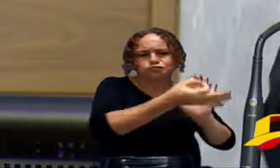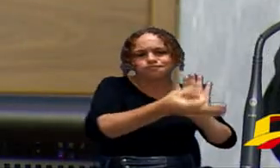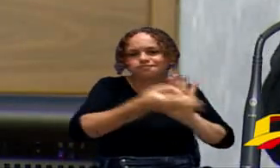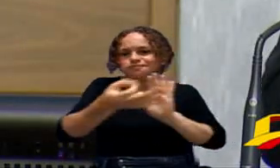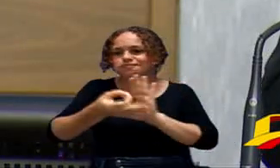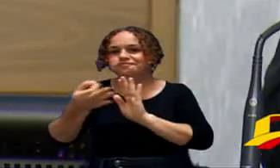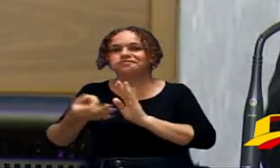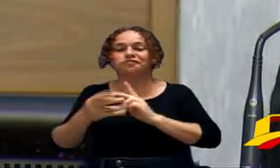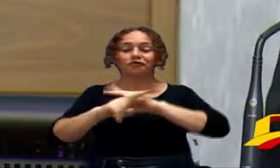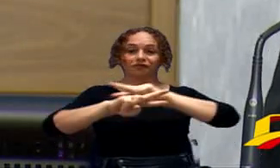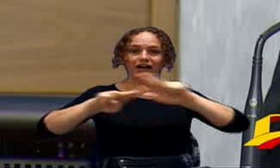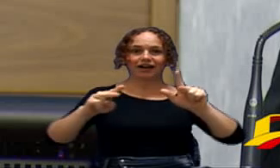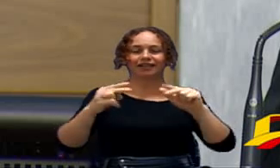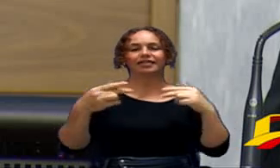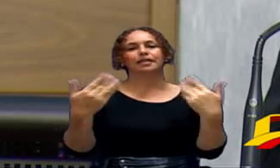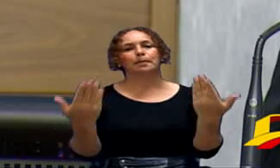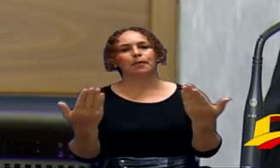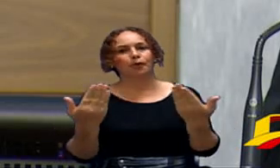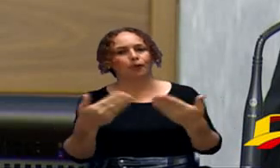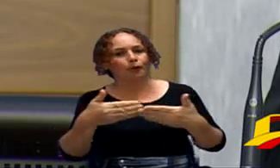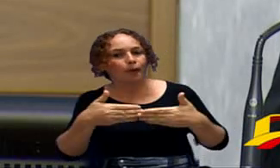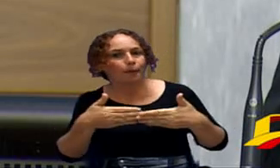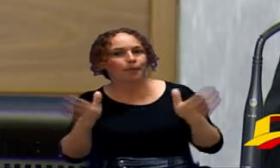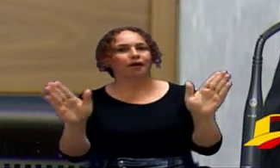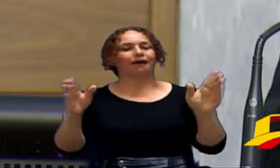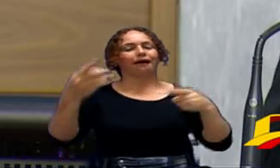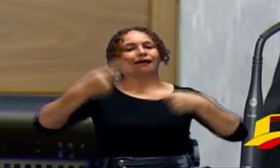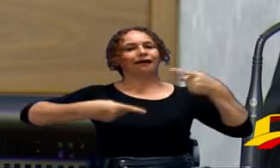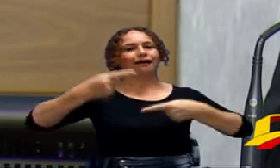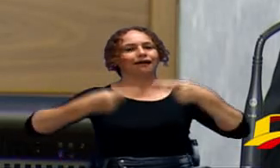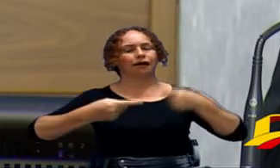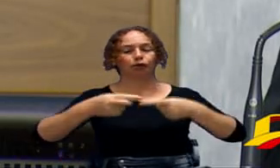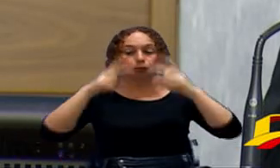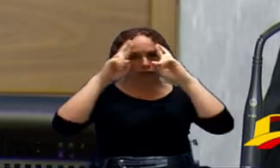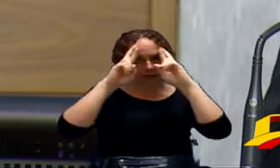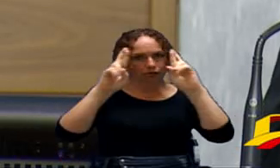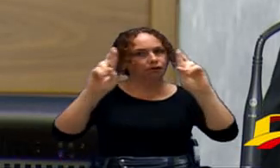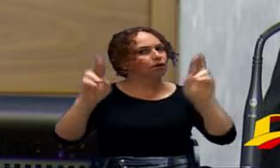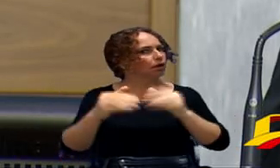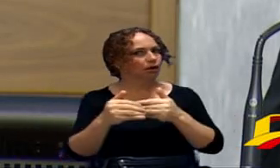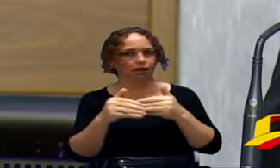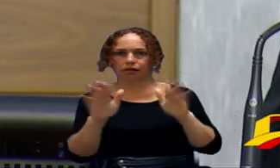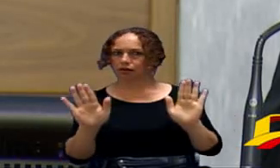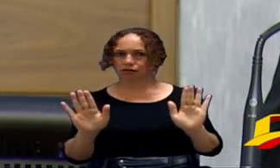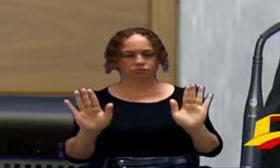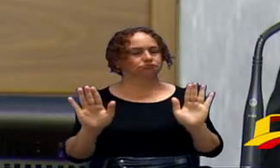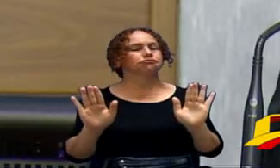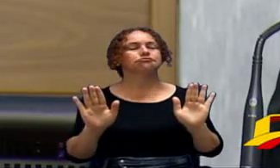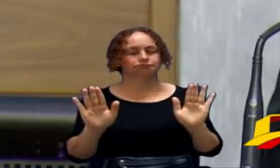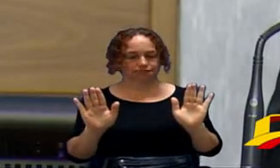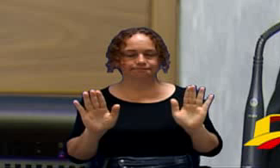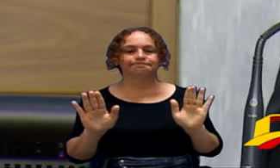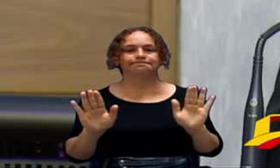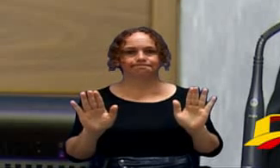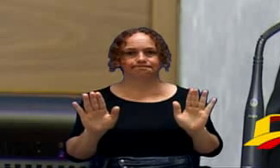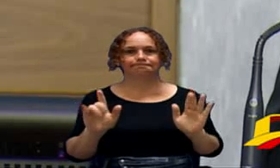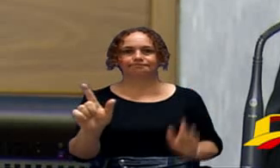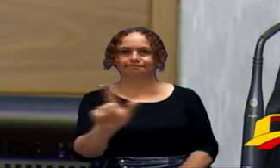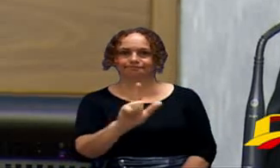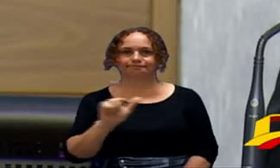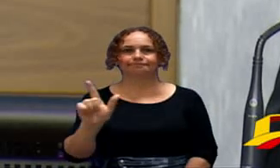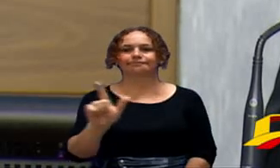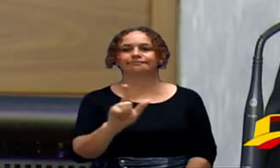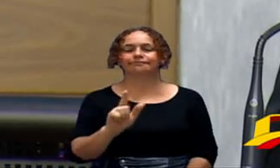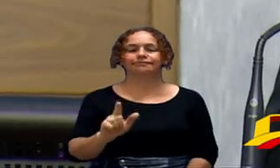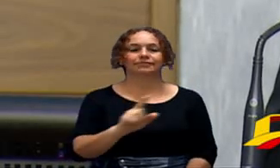aí a gente abre o debate, repito, de forma respeitosa, de uma maneira civilizada, onde todos